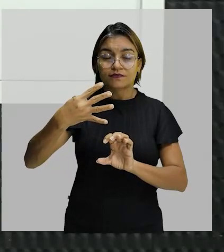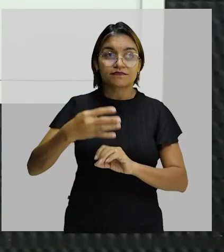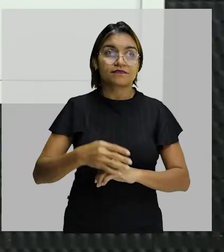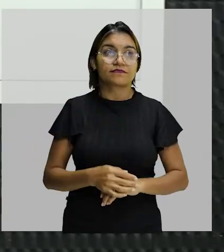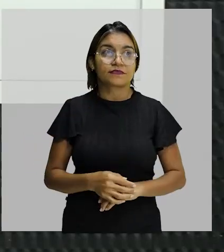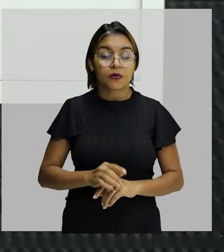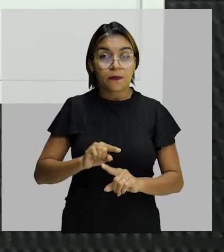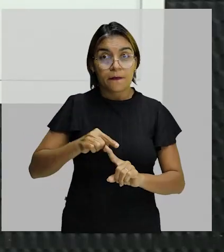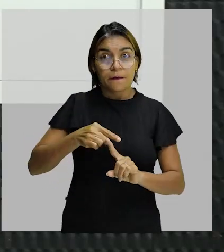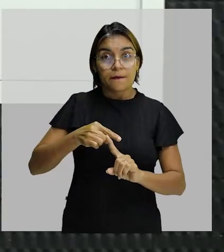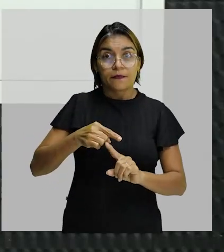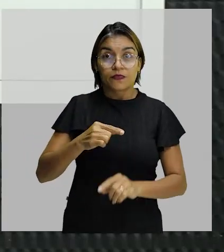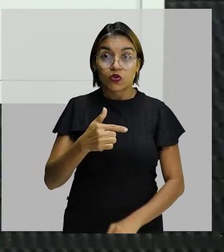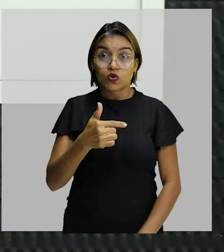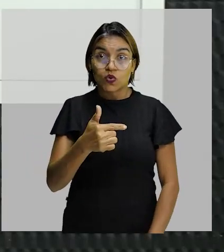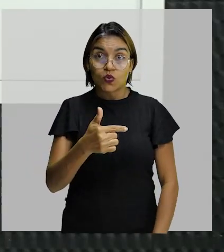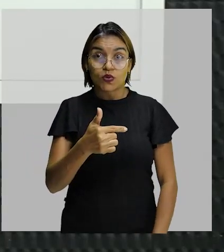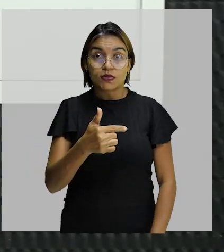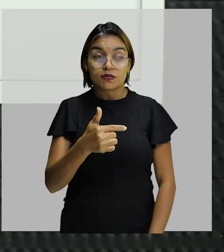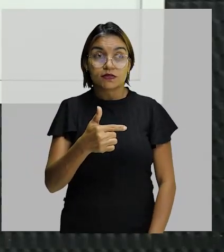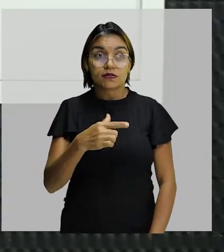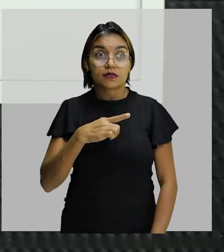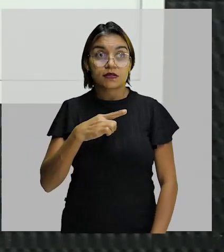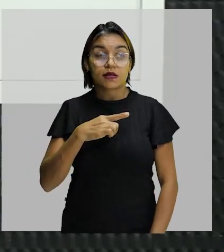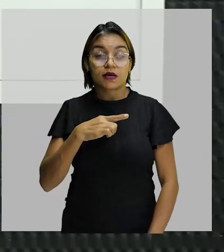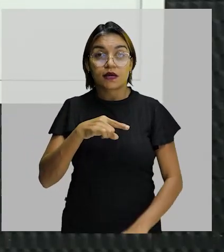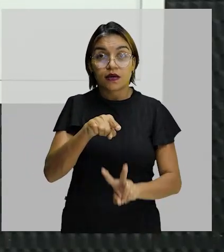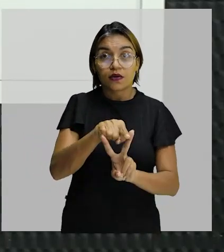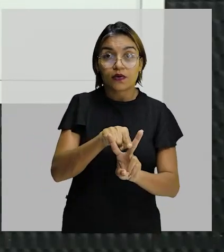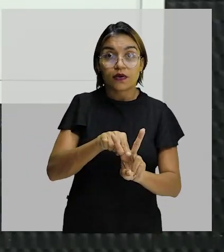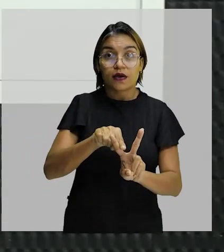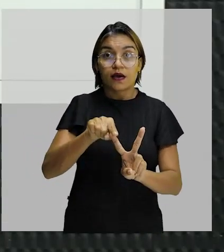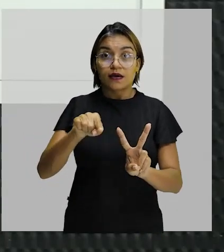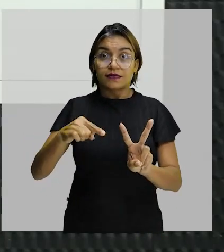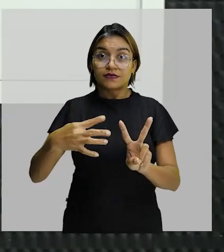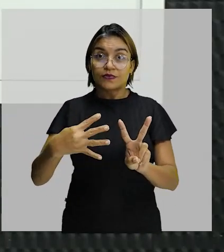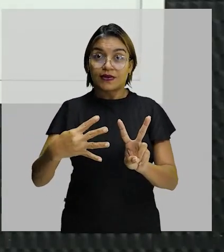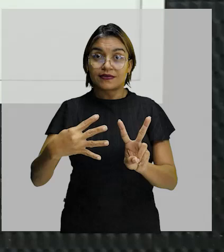2 é uma raiz quarta.